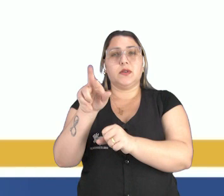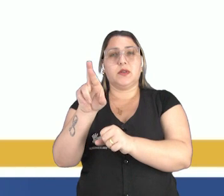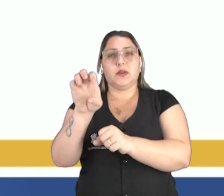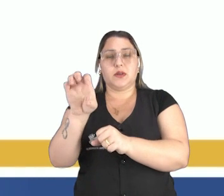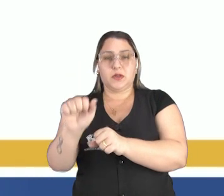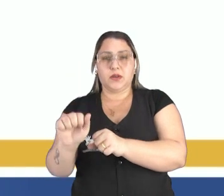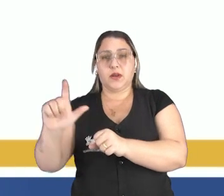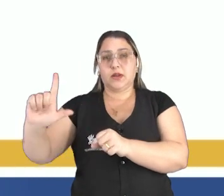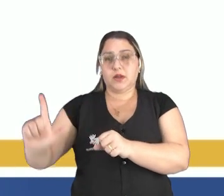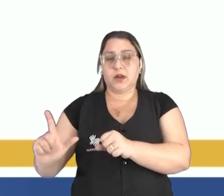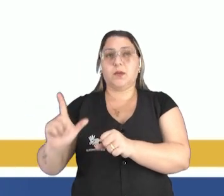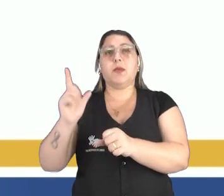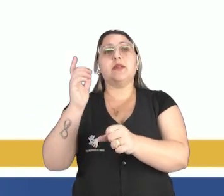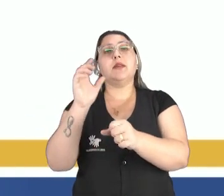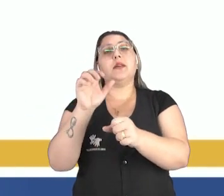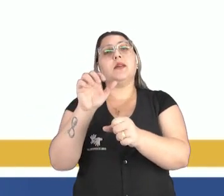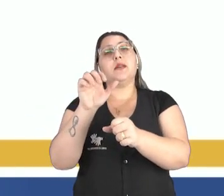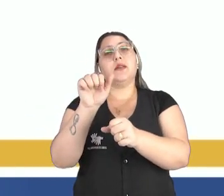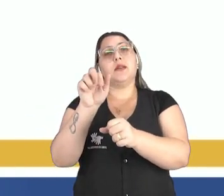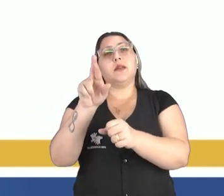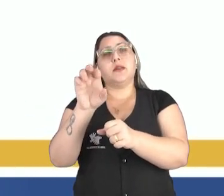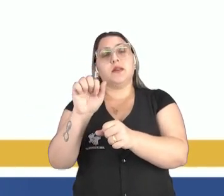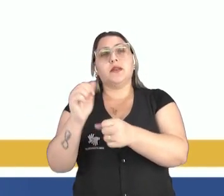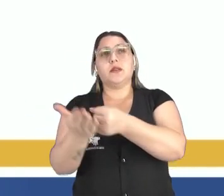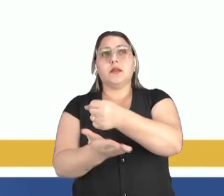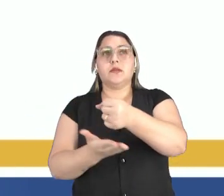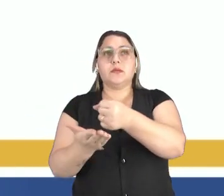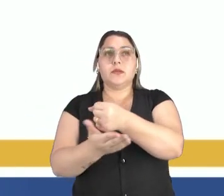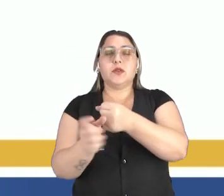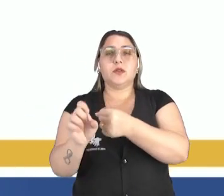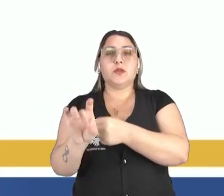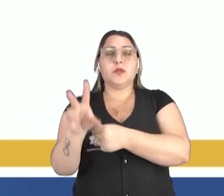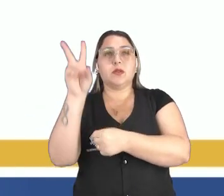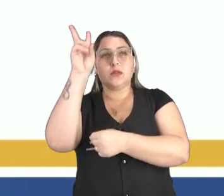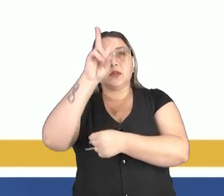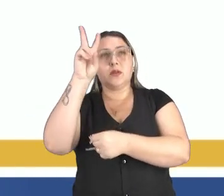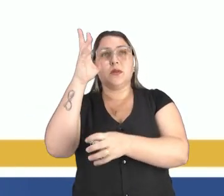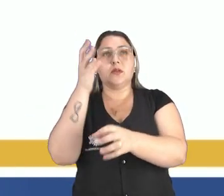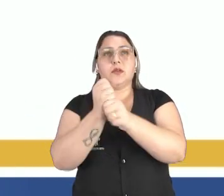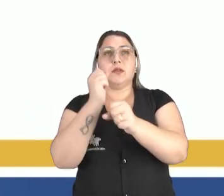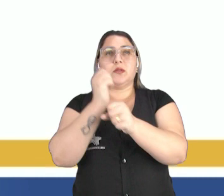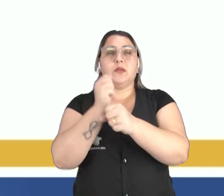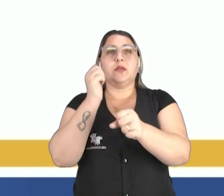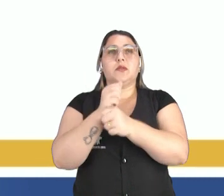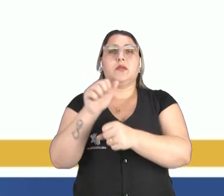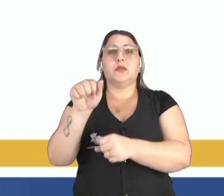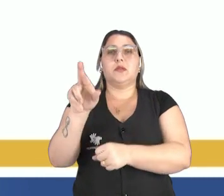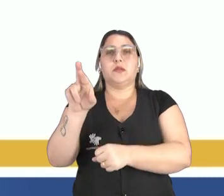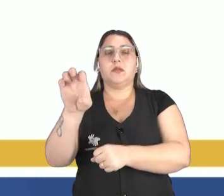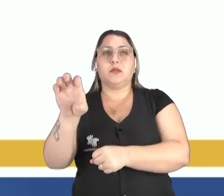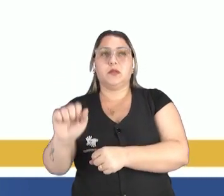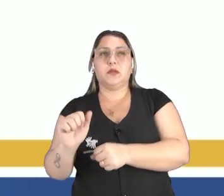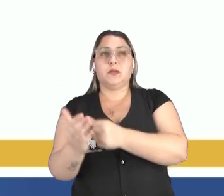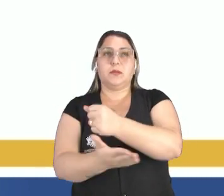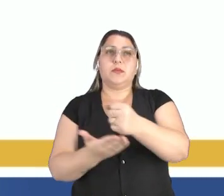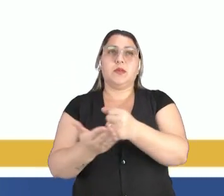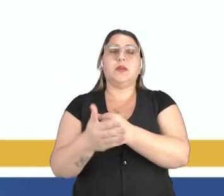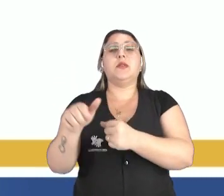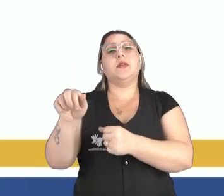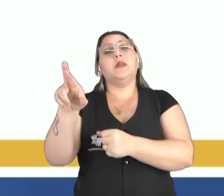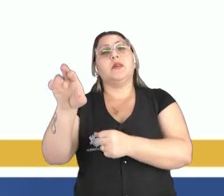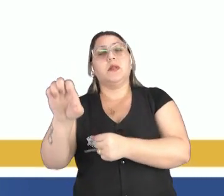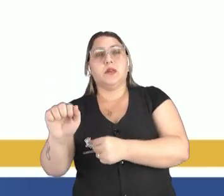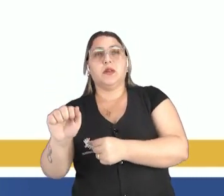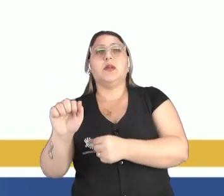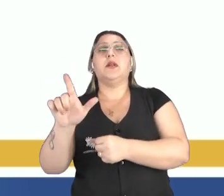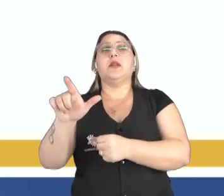da área lateral mais a área da base. Então é só você lembrar que eu vou somar a área da base mais a área lateral. Como são